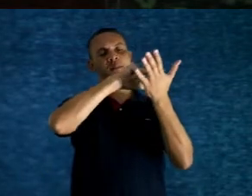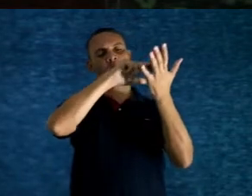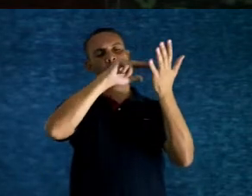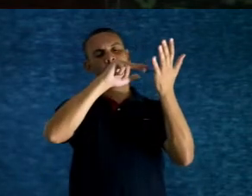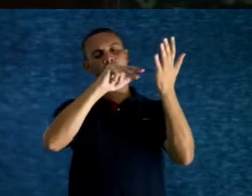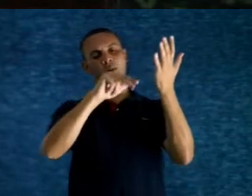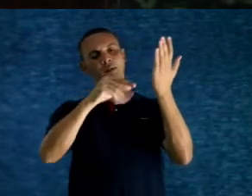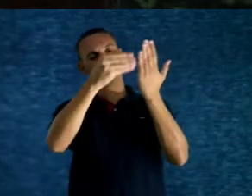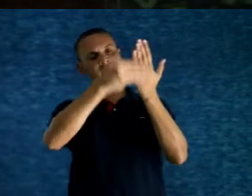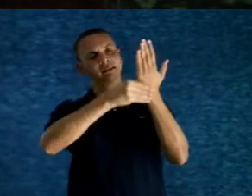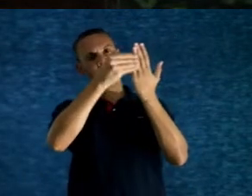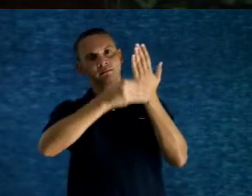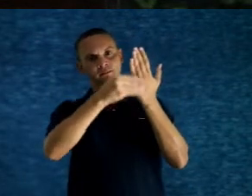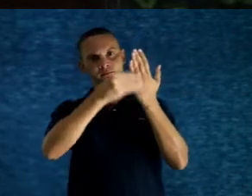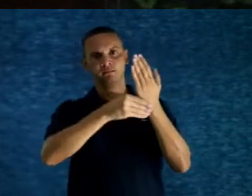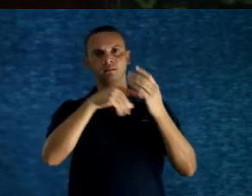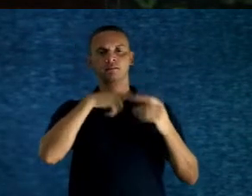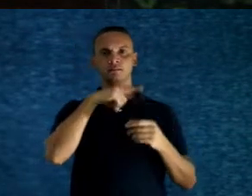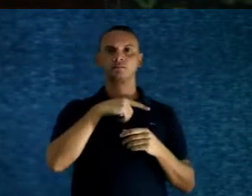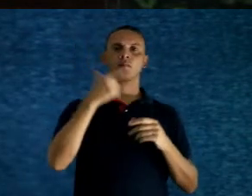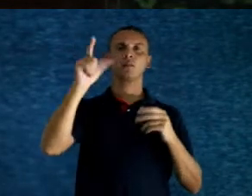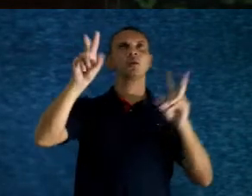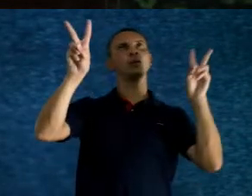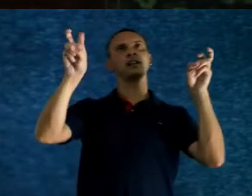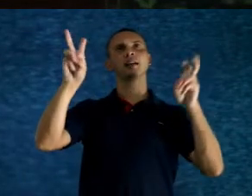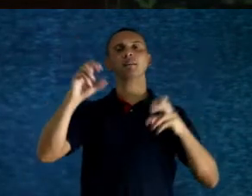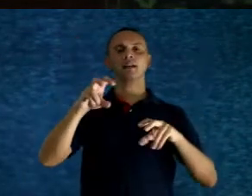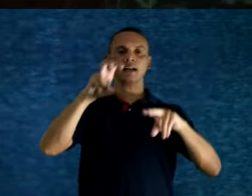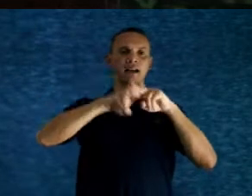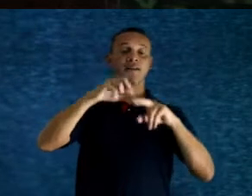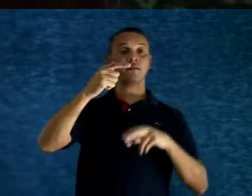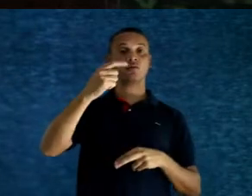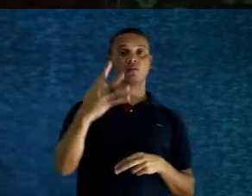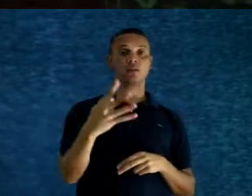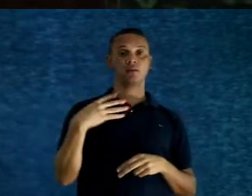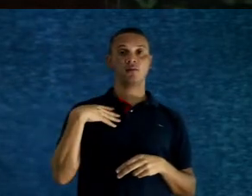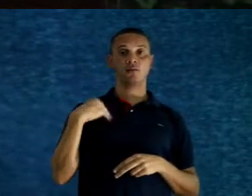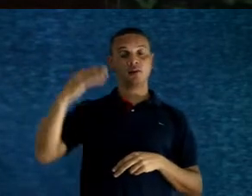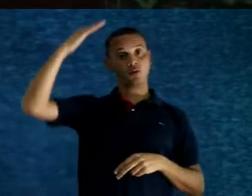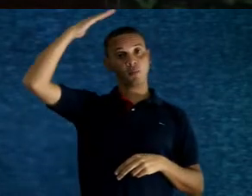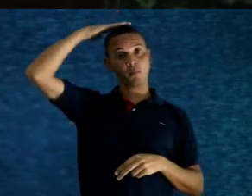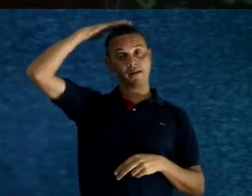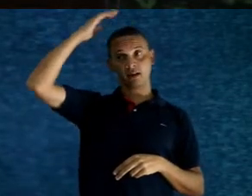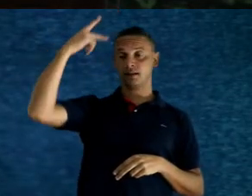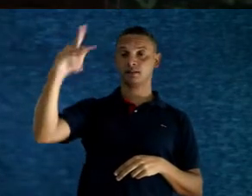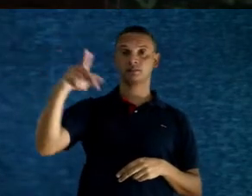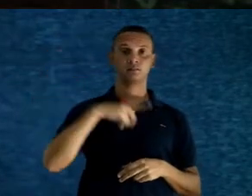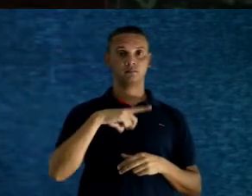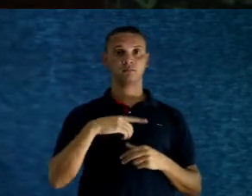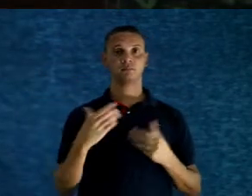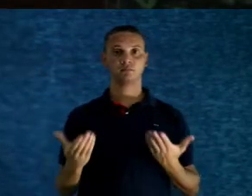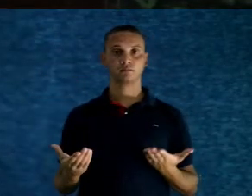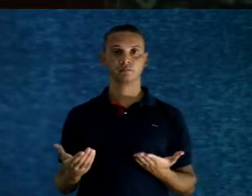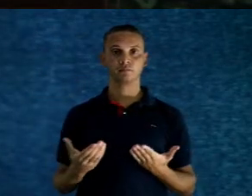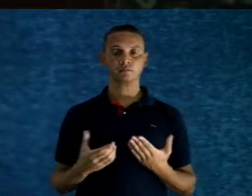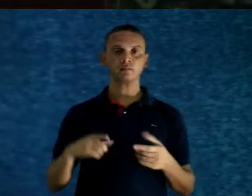Drummond, Cadeira 24, dos Rios do Pará aos Verdes Mares do Ceará, Com a Mala na Cabeça, no PEN Clube do Brasil, A Casa de